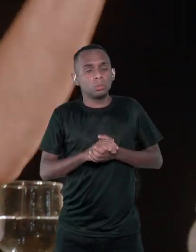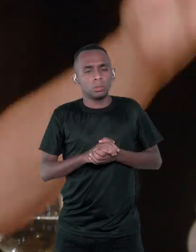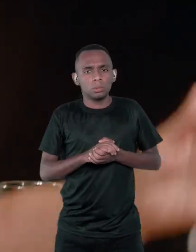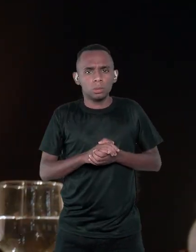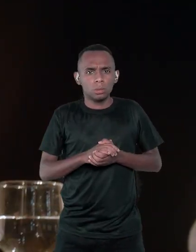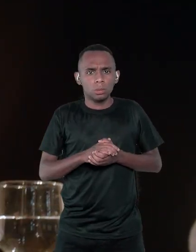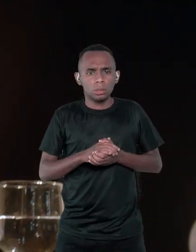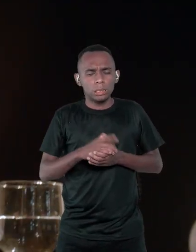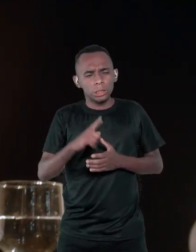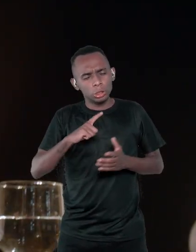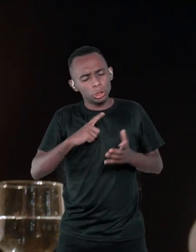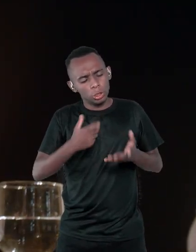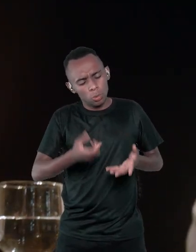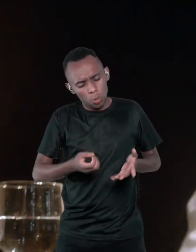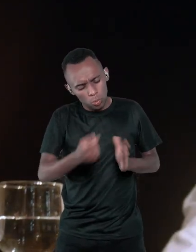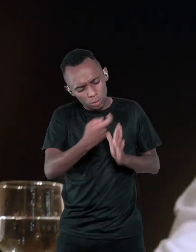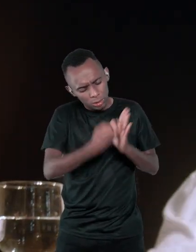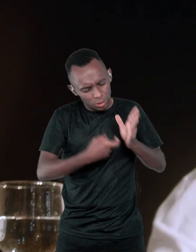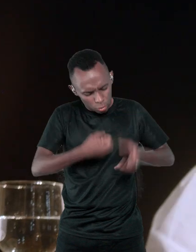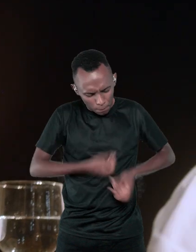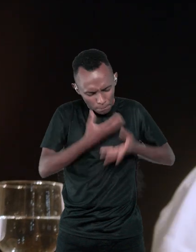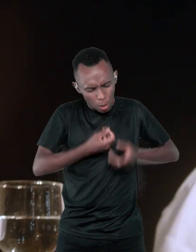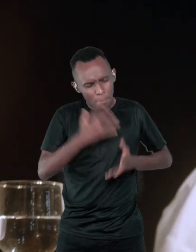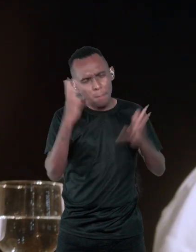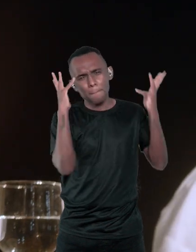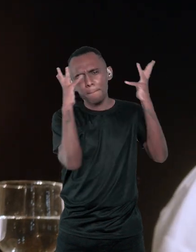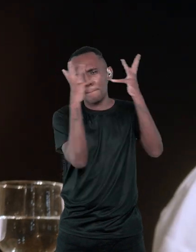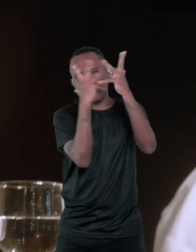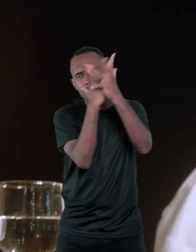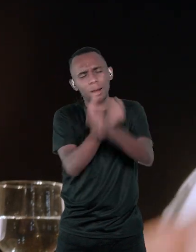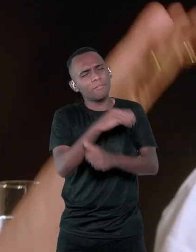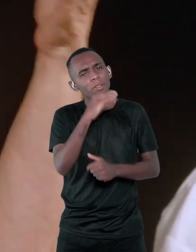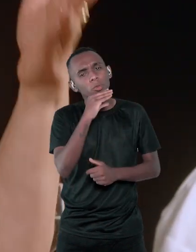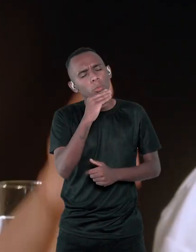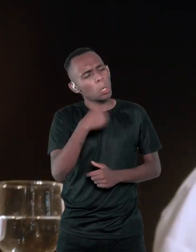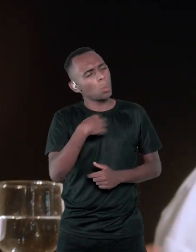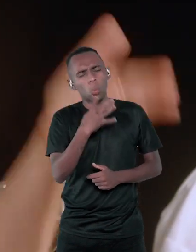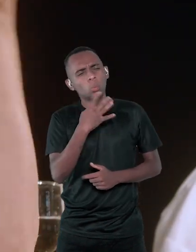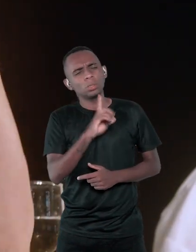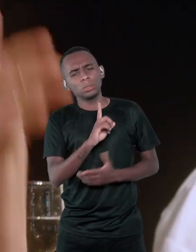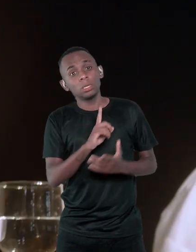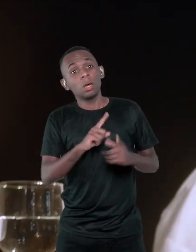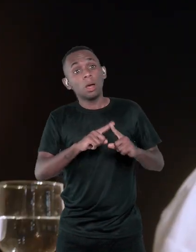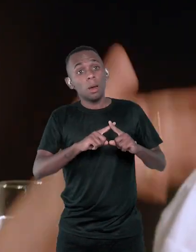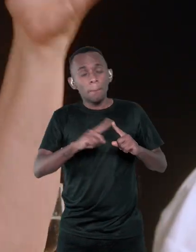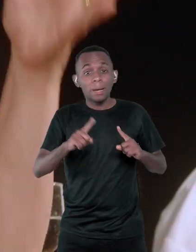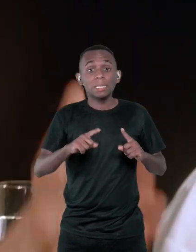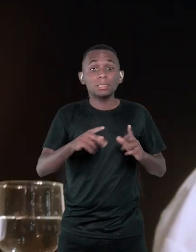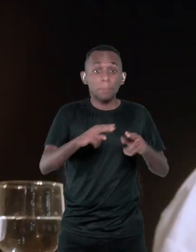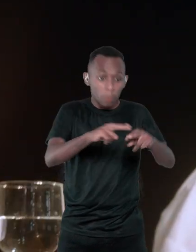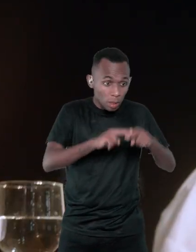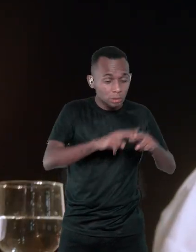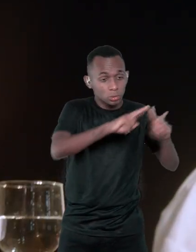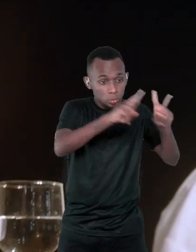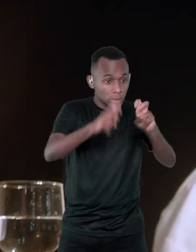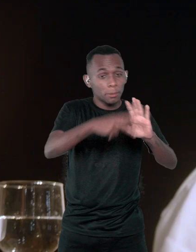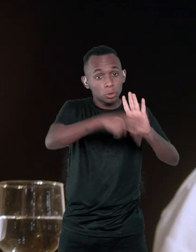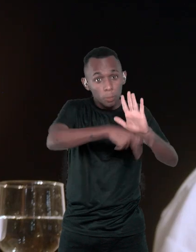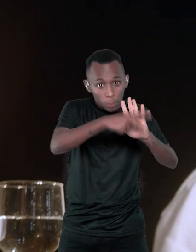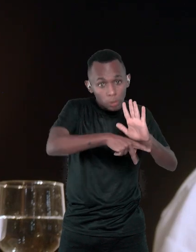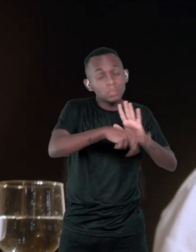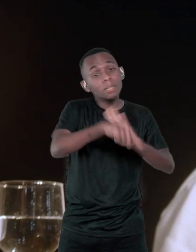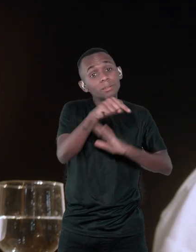totem lá com um poema lindo do Drummond, que eu não conhecia, né? E que vinha conhecer por conta do Esse Rio é Meu, por conta de estar aqui em